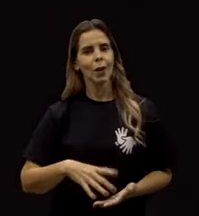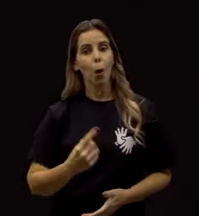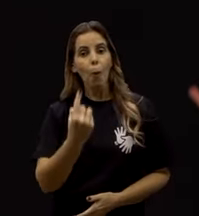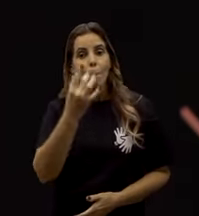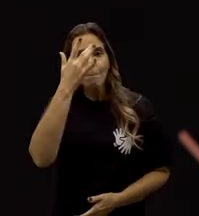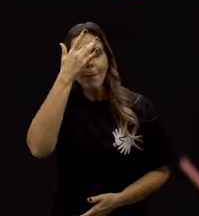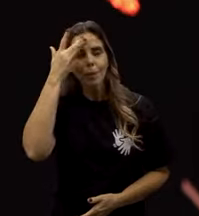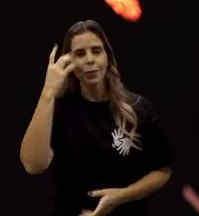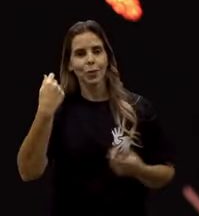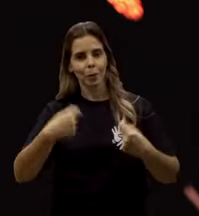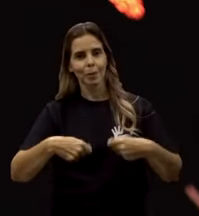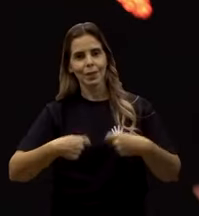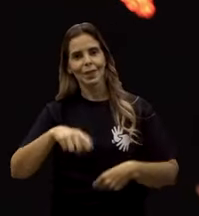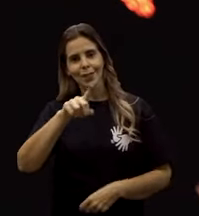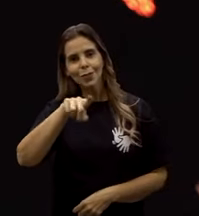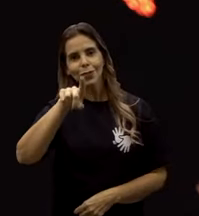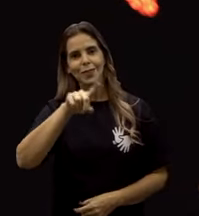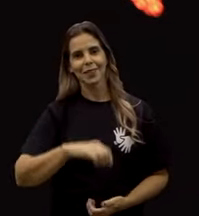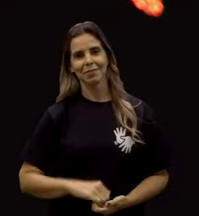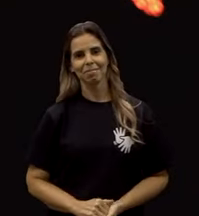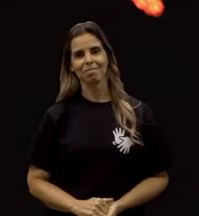correndo nesses dias